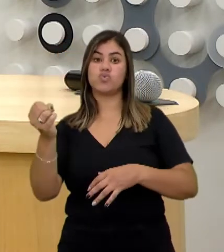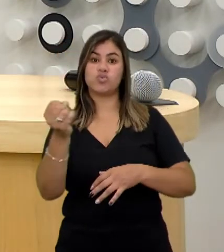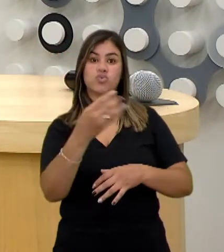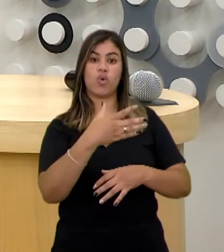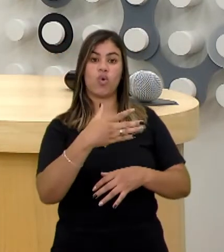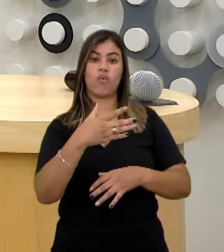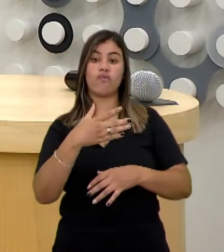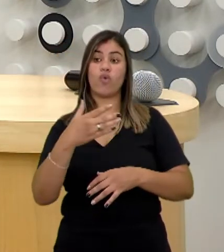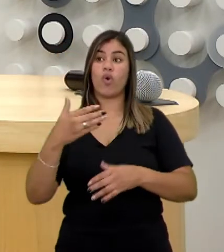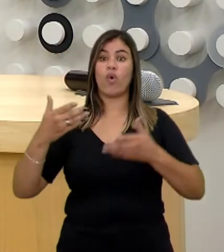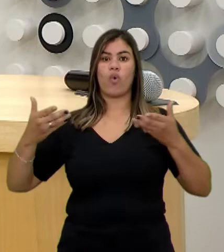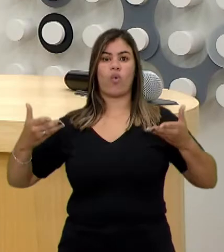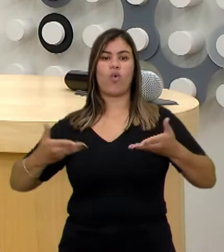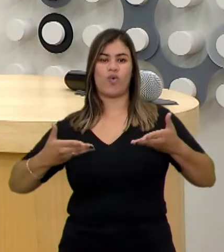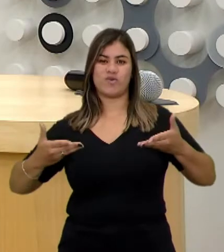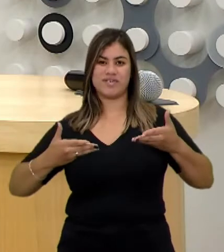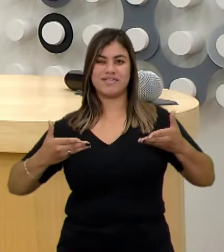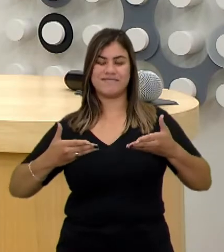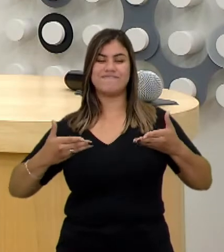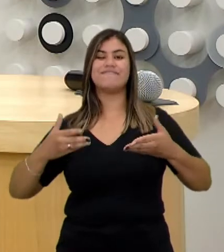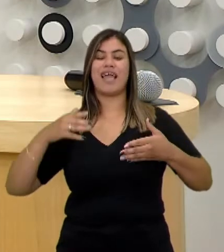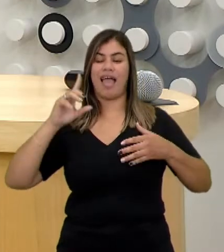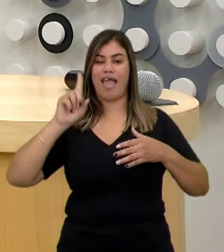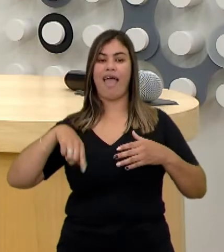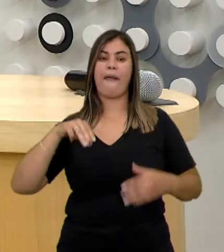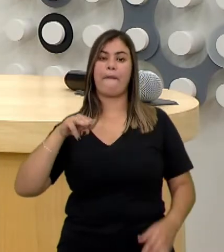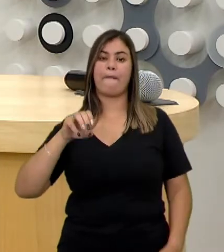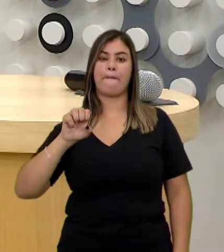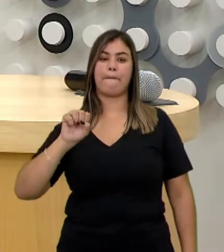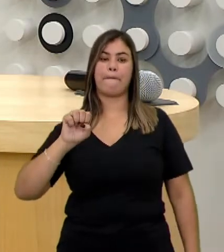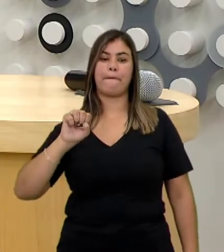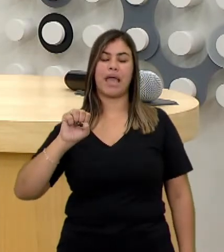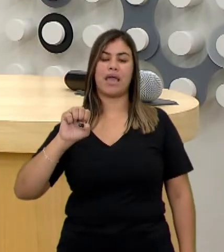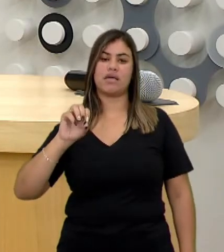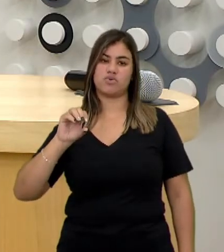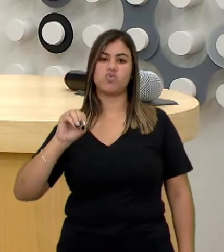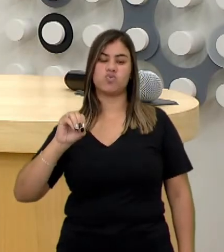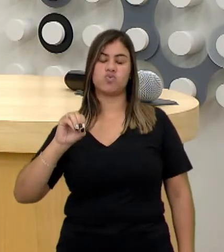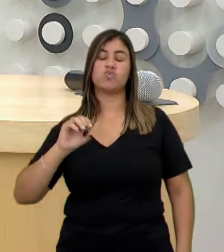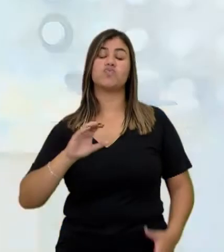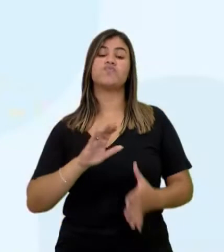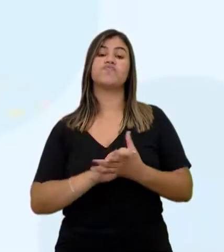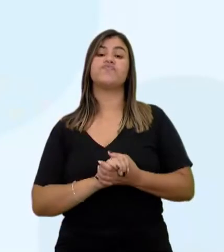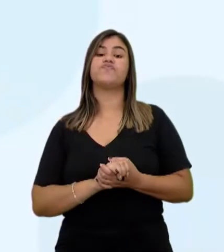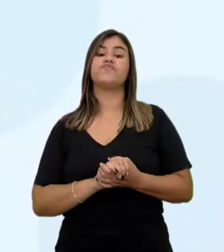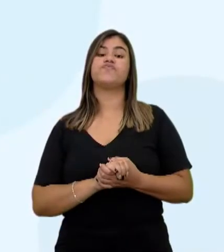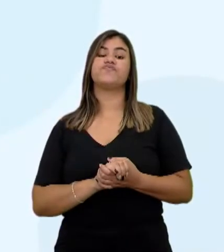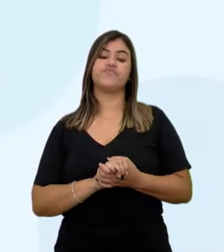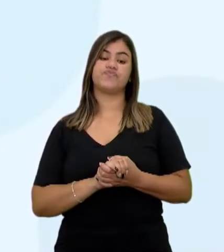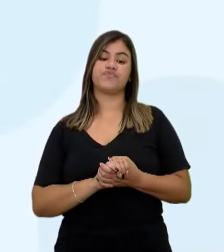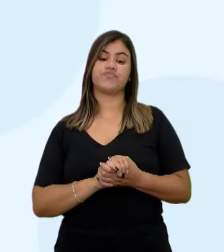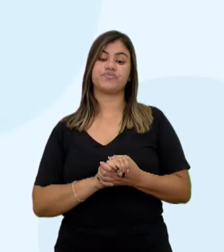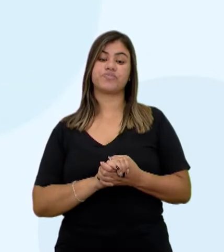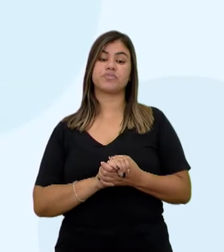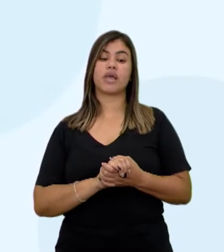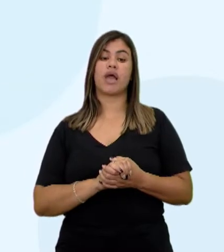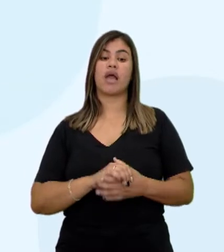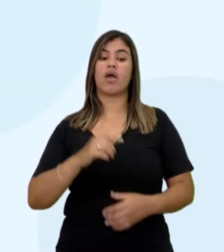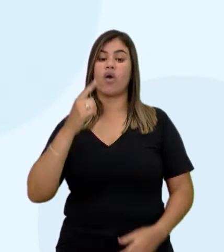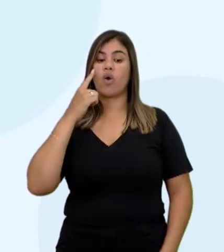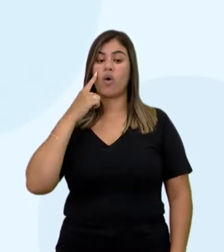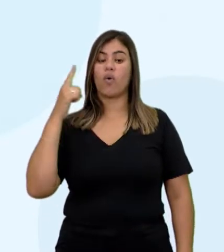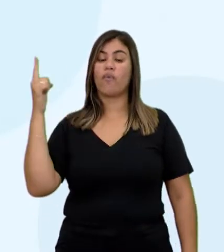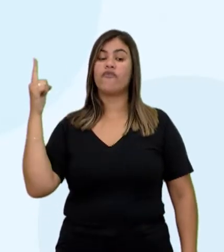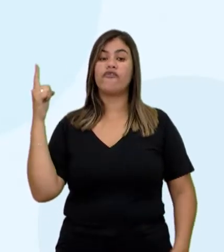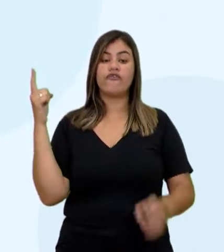é o Cenozoico, que a gente vai ver na próxima vez que a gente vai estar vendo aqui. Então o Mesozoico está dividido em três, olha que